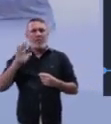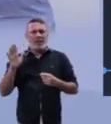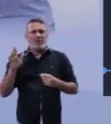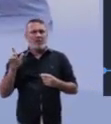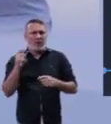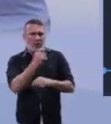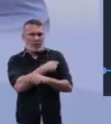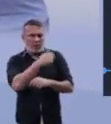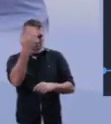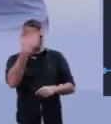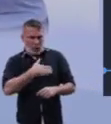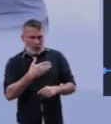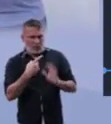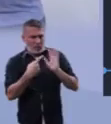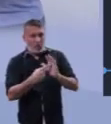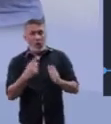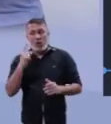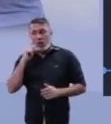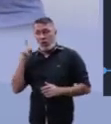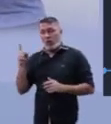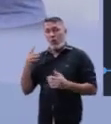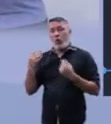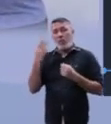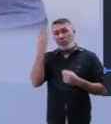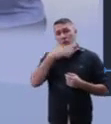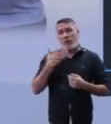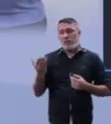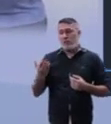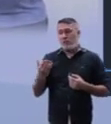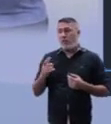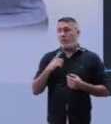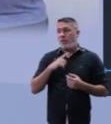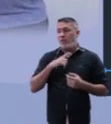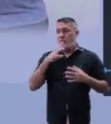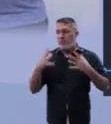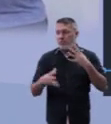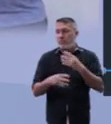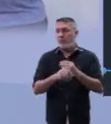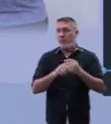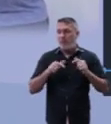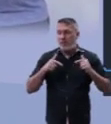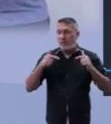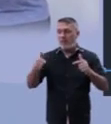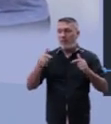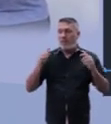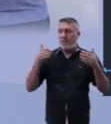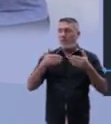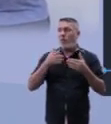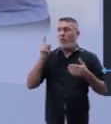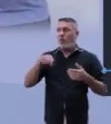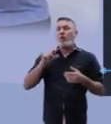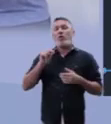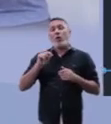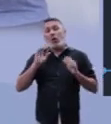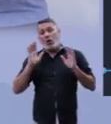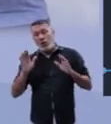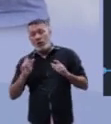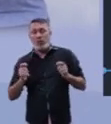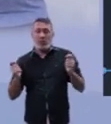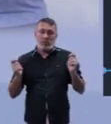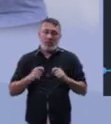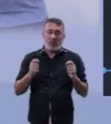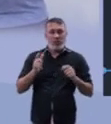Então, professor, mas ele prova isso. Então, ele vai usar aquela filósofa ali, a Hannah. Ele vai trabalhar um aspecto voltado, né, que